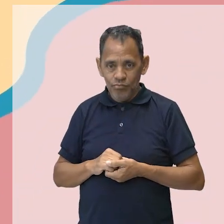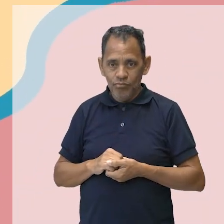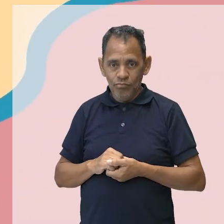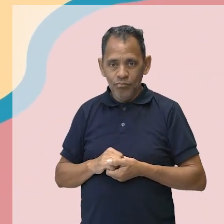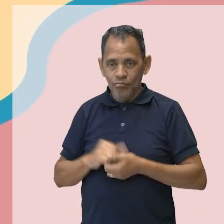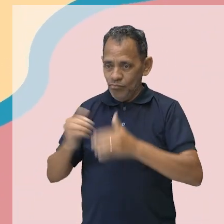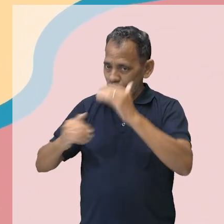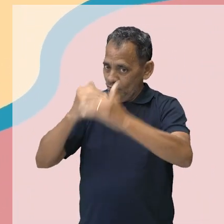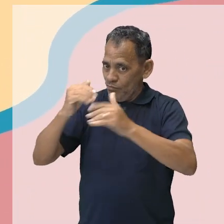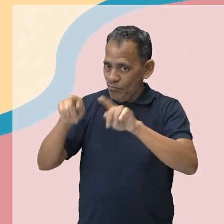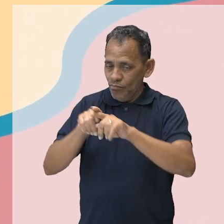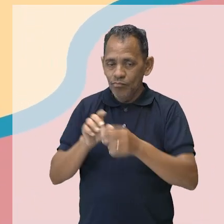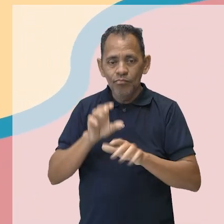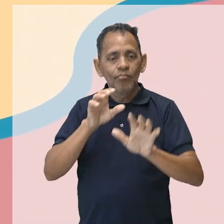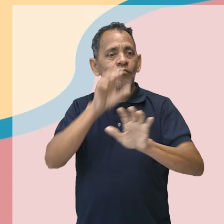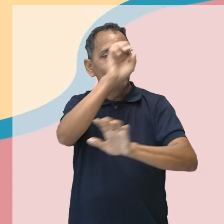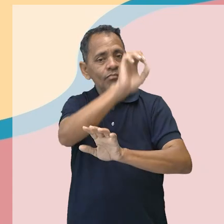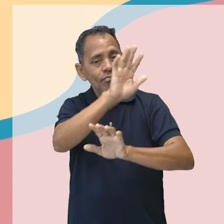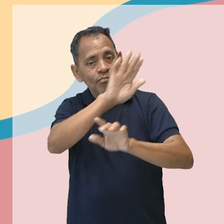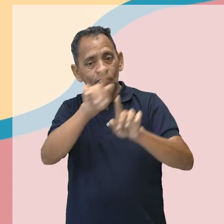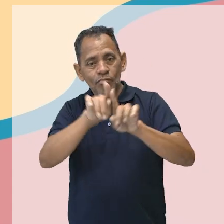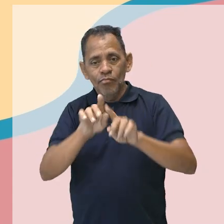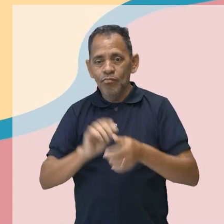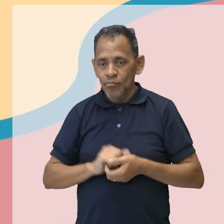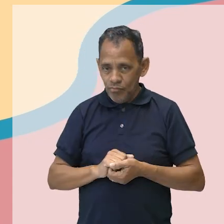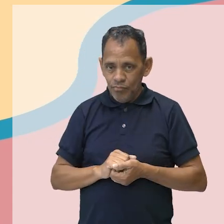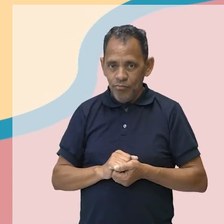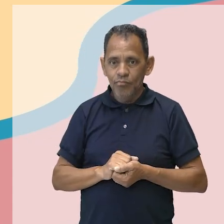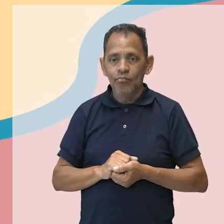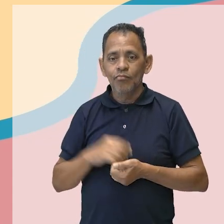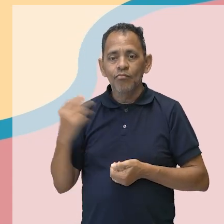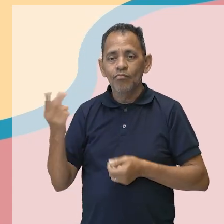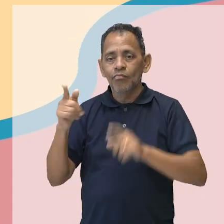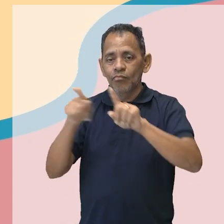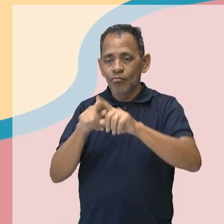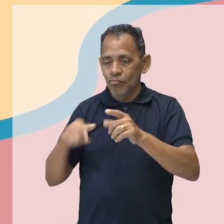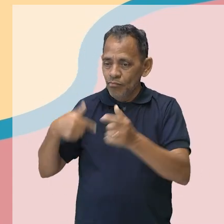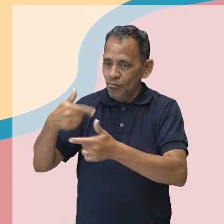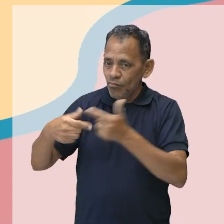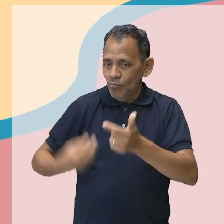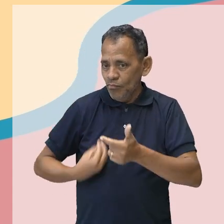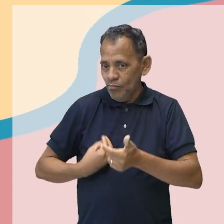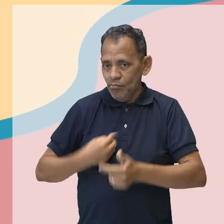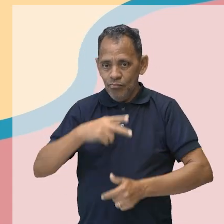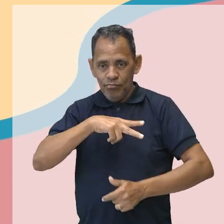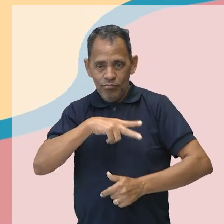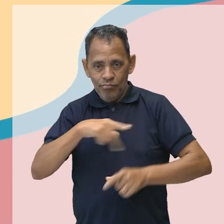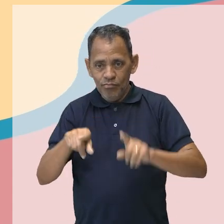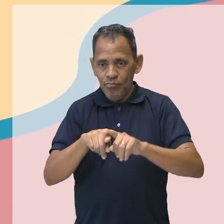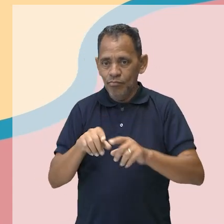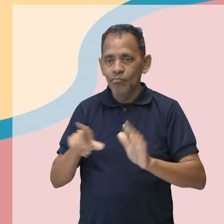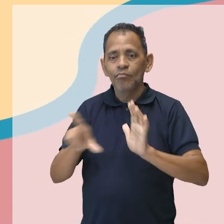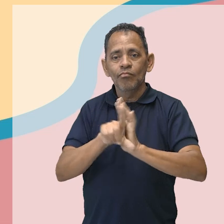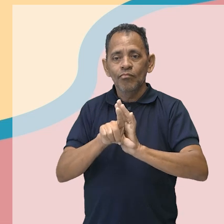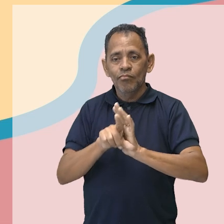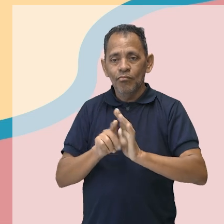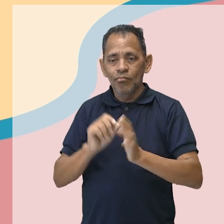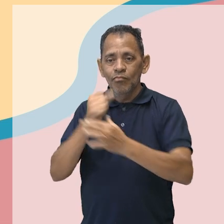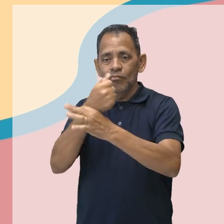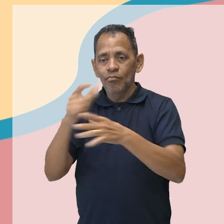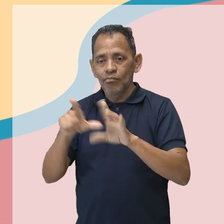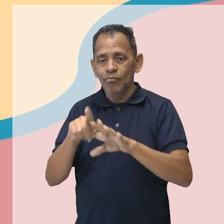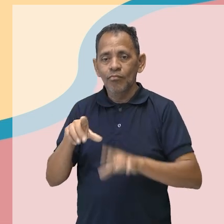No continente europeu, os países valorizam o equilíbrio entre trabalho e vida pessoal, com leis que garantem férias